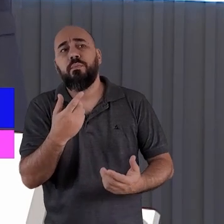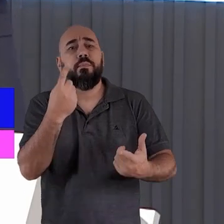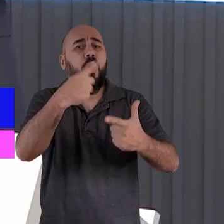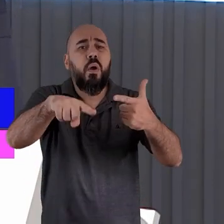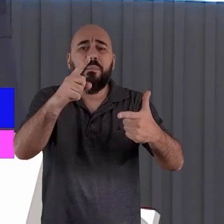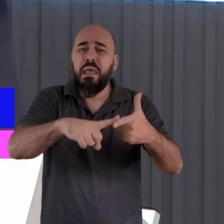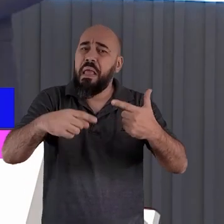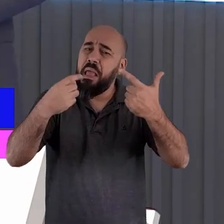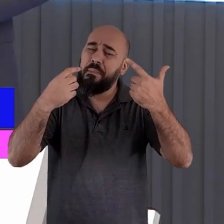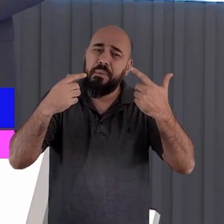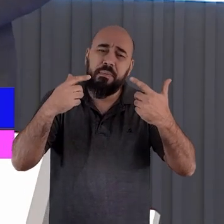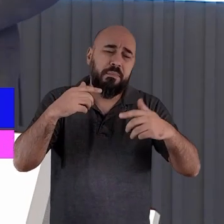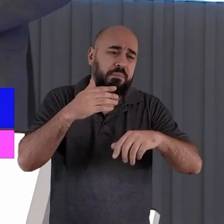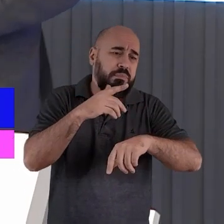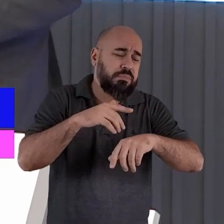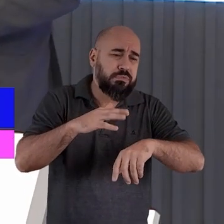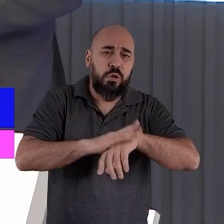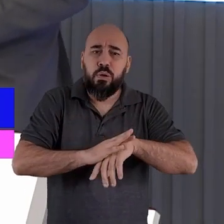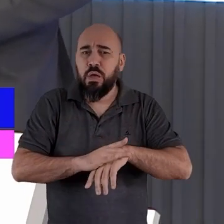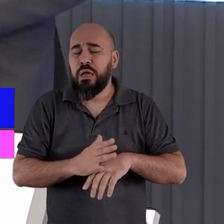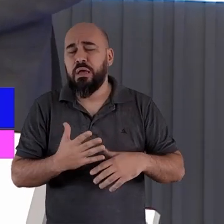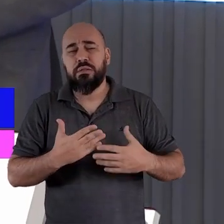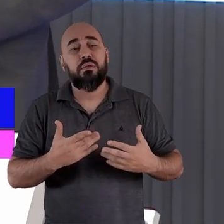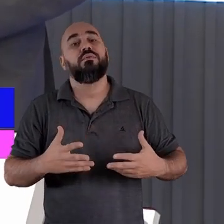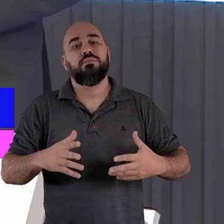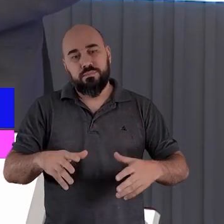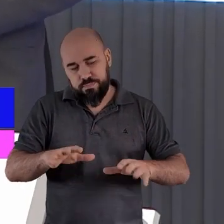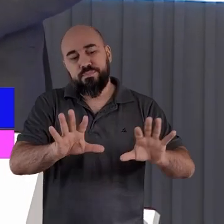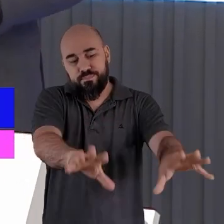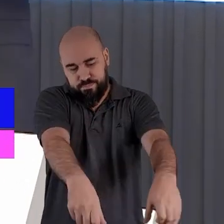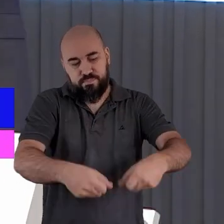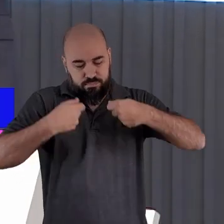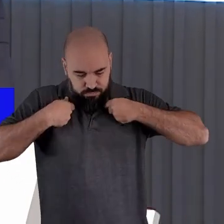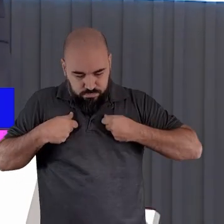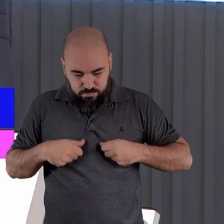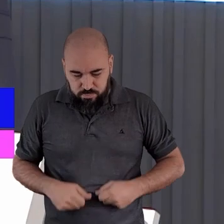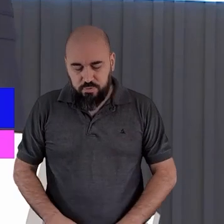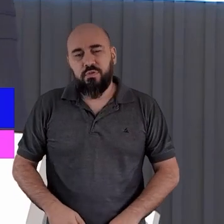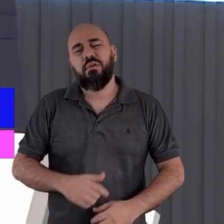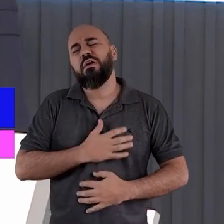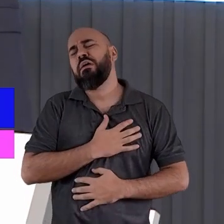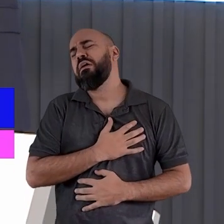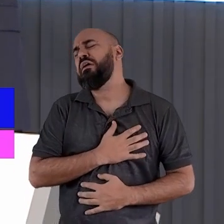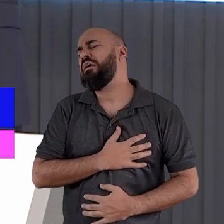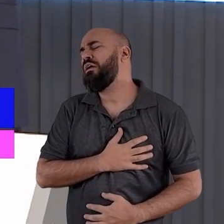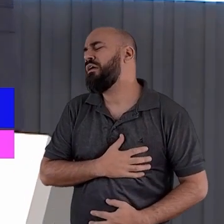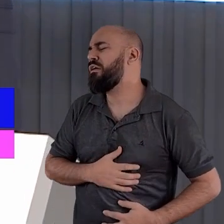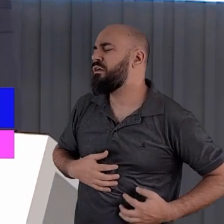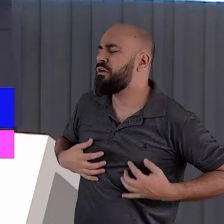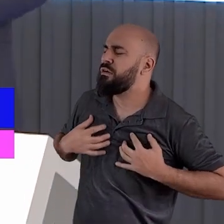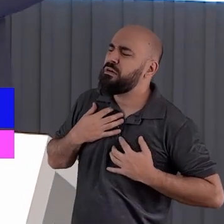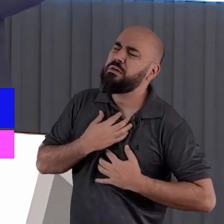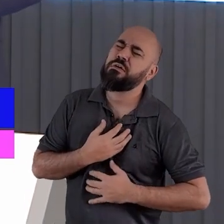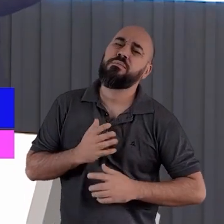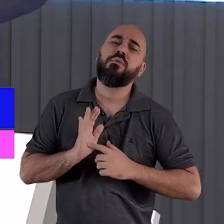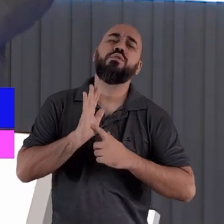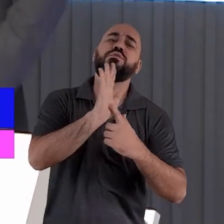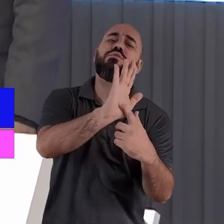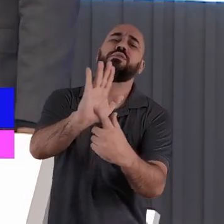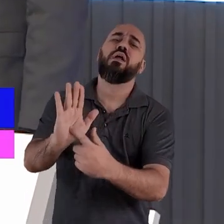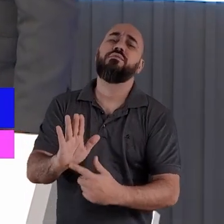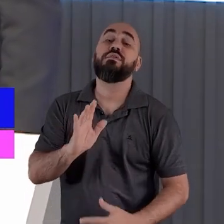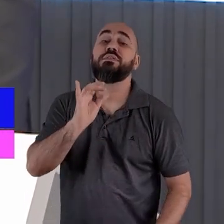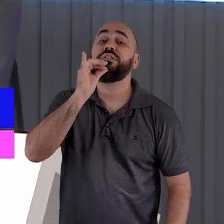de dor, de enfermidade, também vestia pano de saco. E assim essa pessoa mostrava para todos a sua